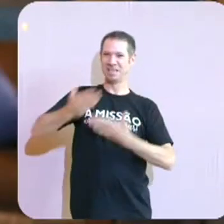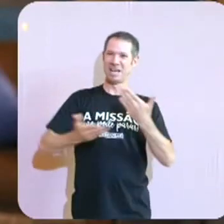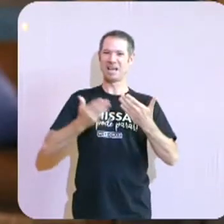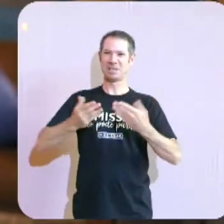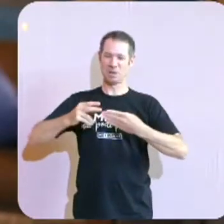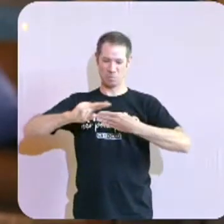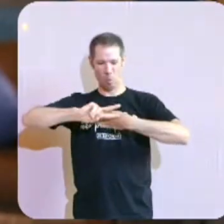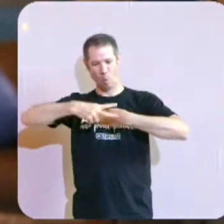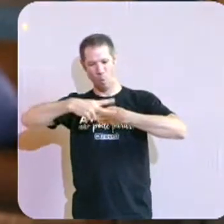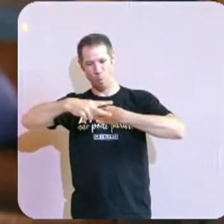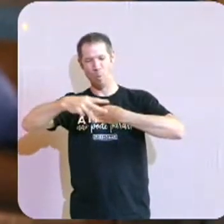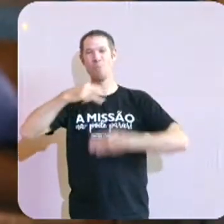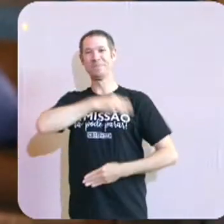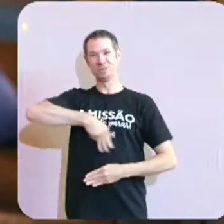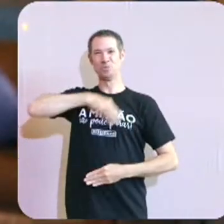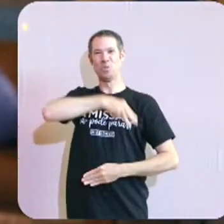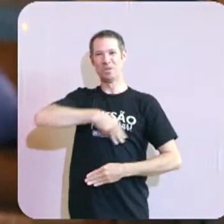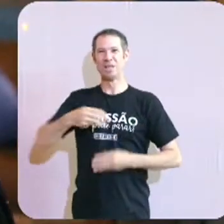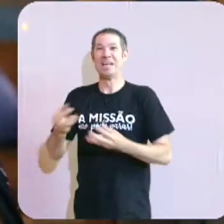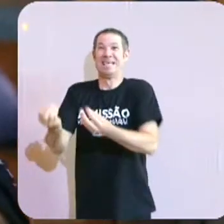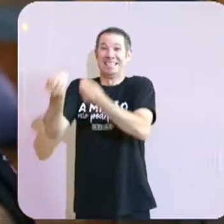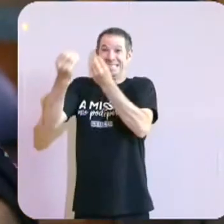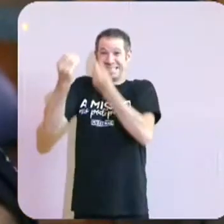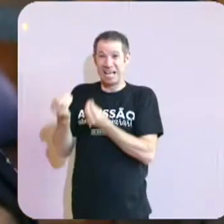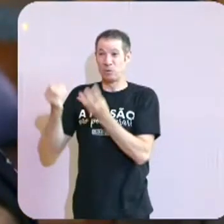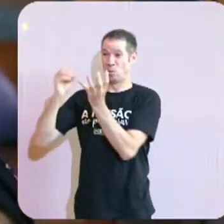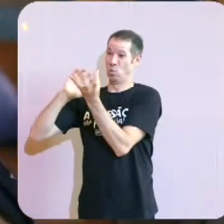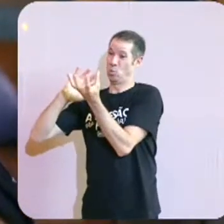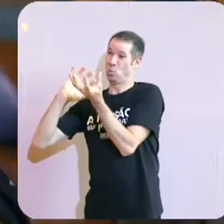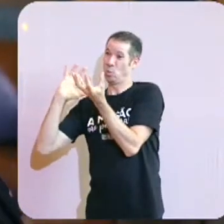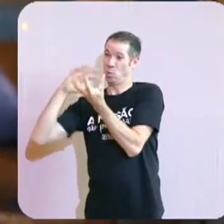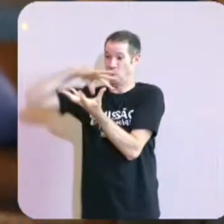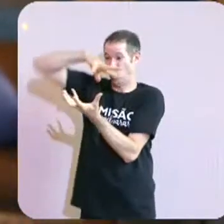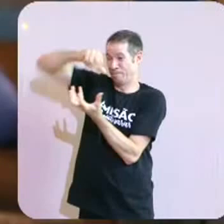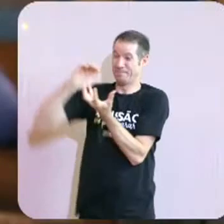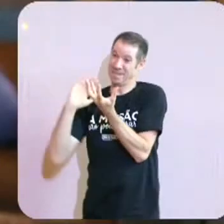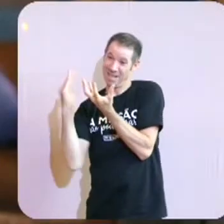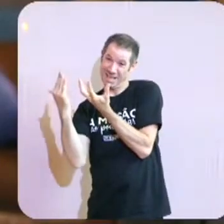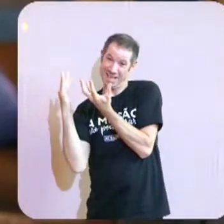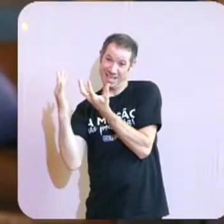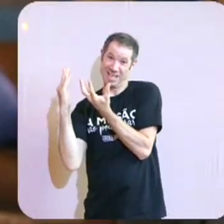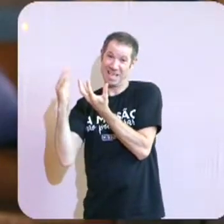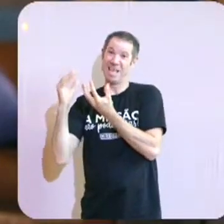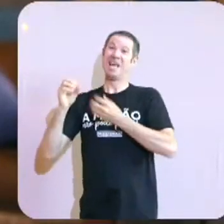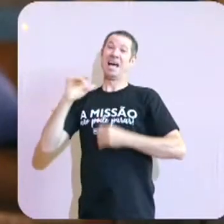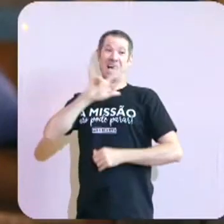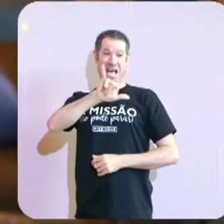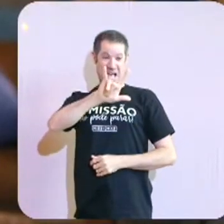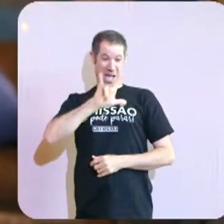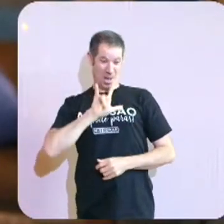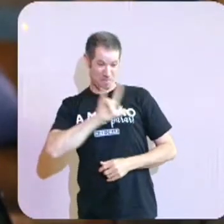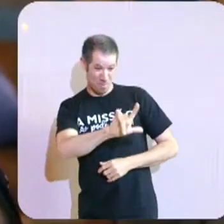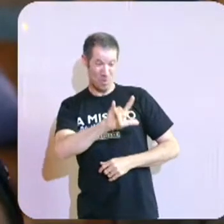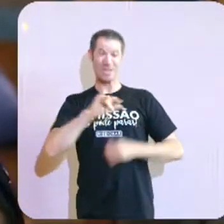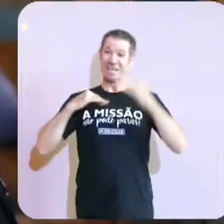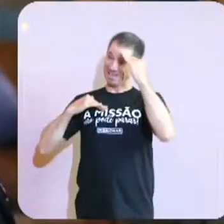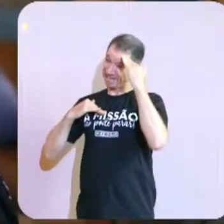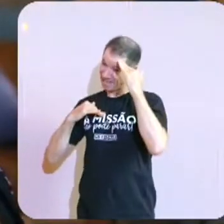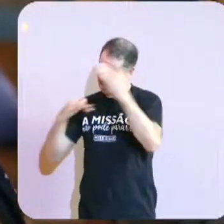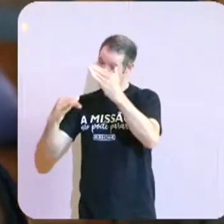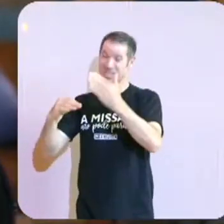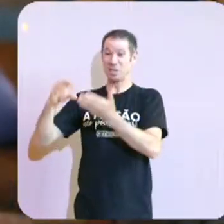jornada missionária que Deus tem dado para nós aqui no Oriente Médio. Fica o nosso amor, a nossa gratidão pela igreja de vocês,